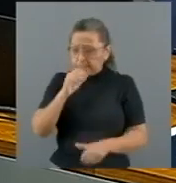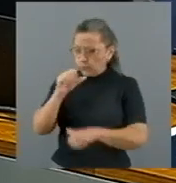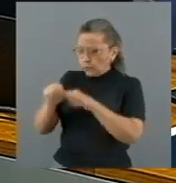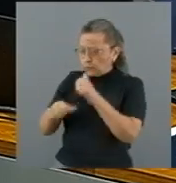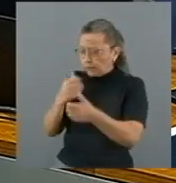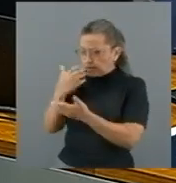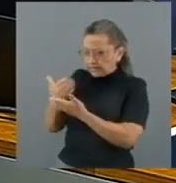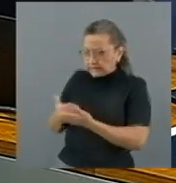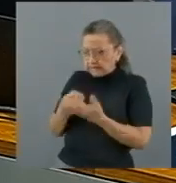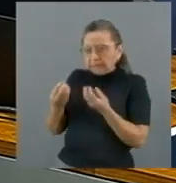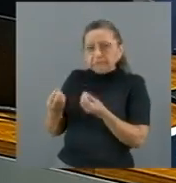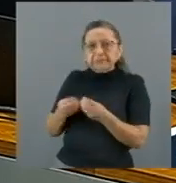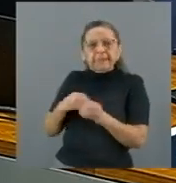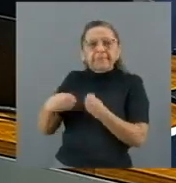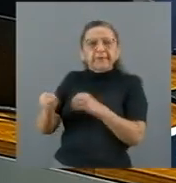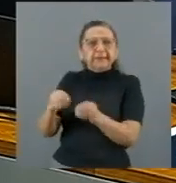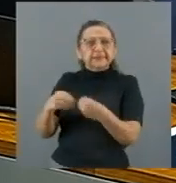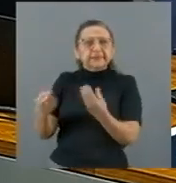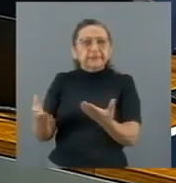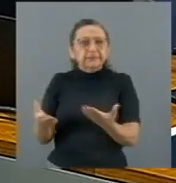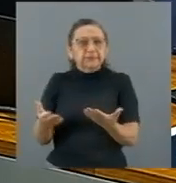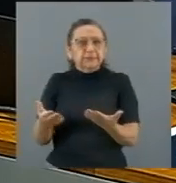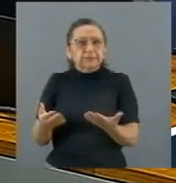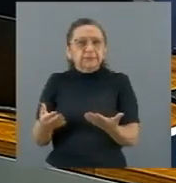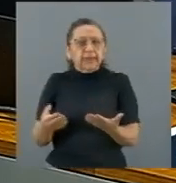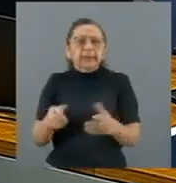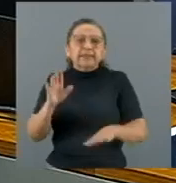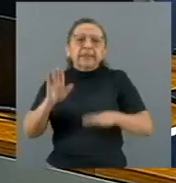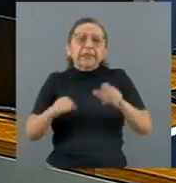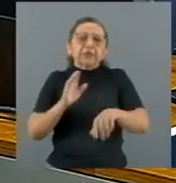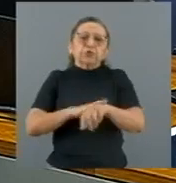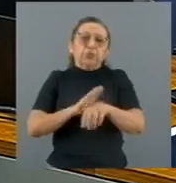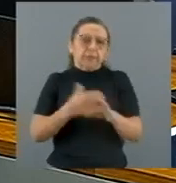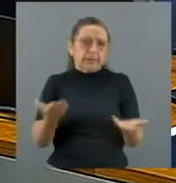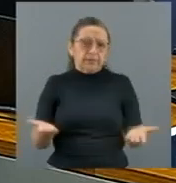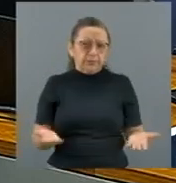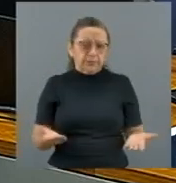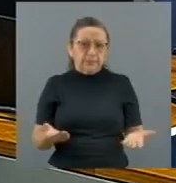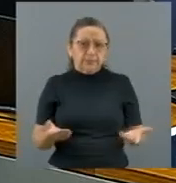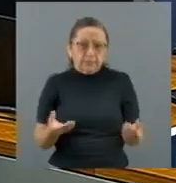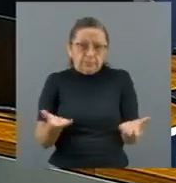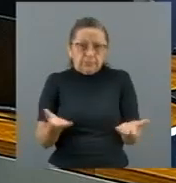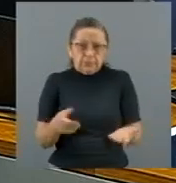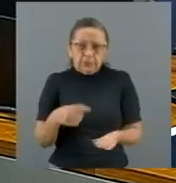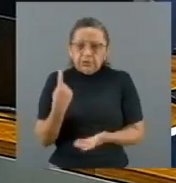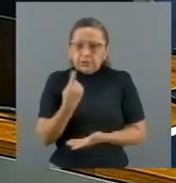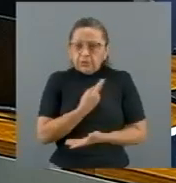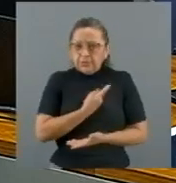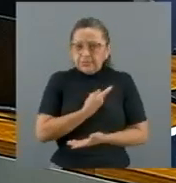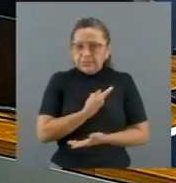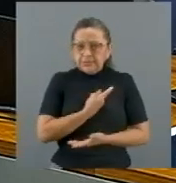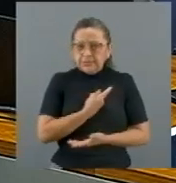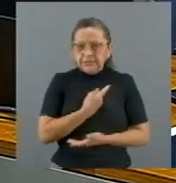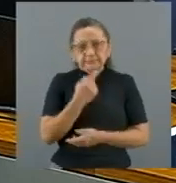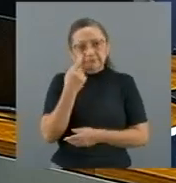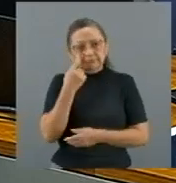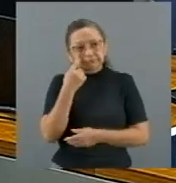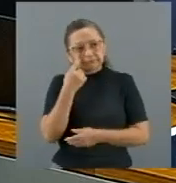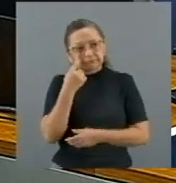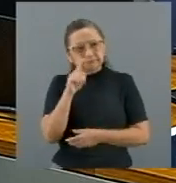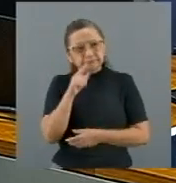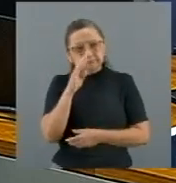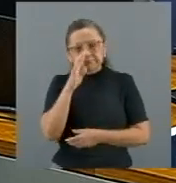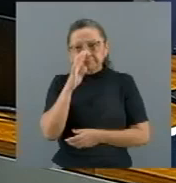movediço, passou a ser fruto da conveniência do momento. Então, até para nós que não somos operadores do direito, a gente olha assim o cenário e diz,